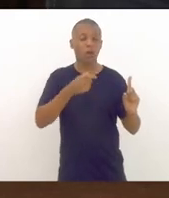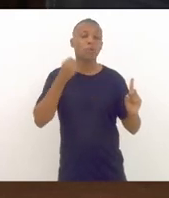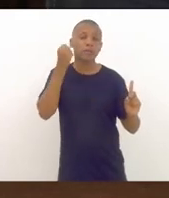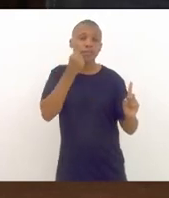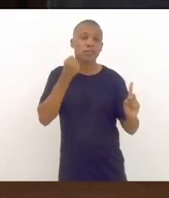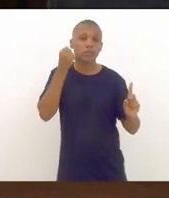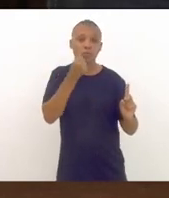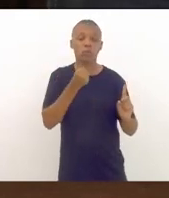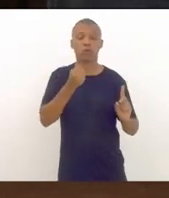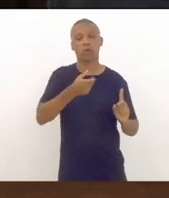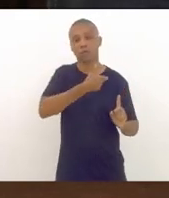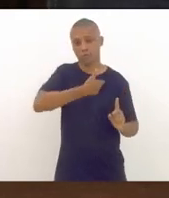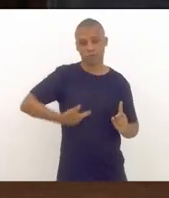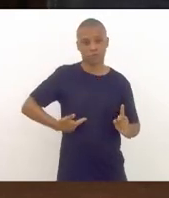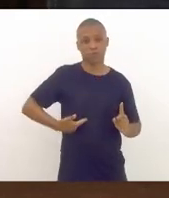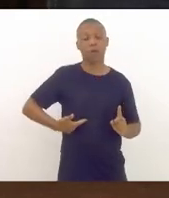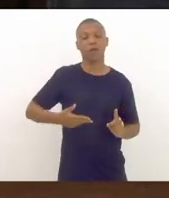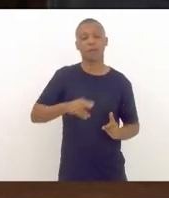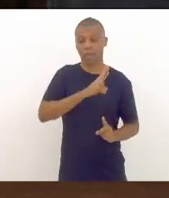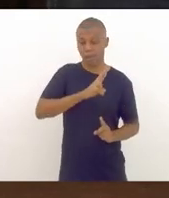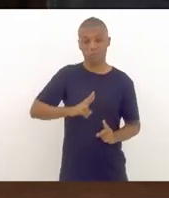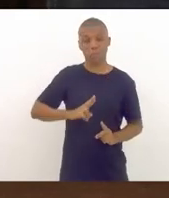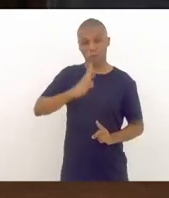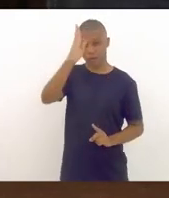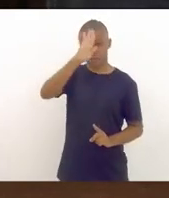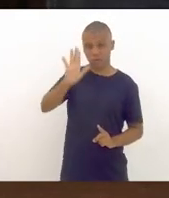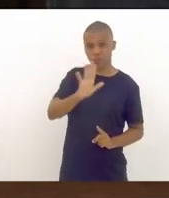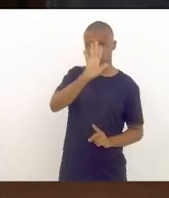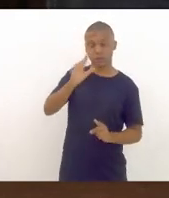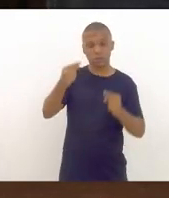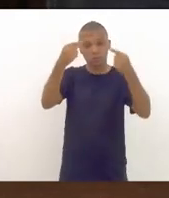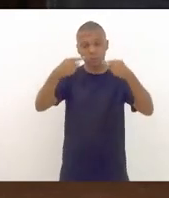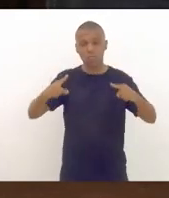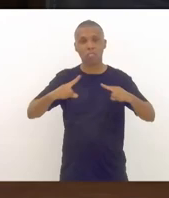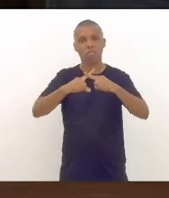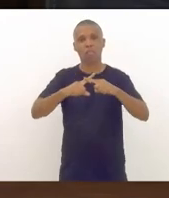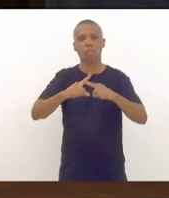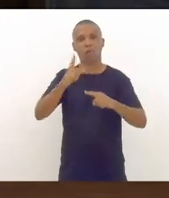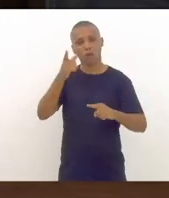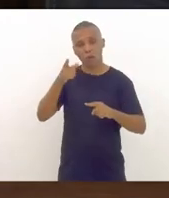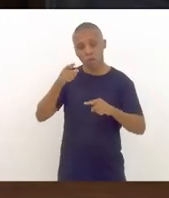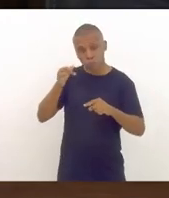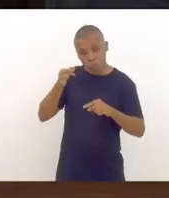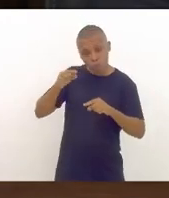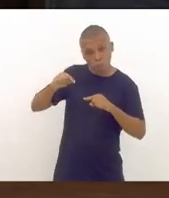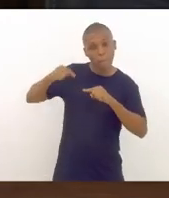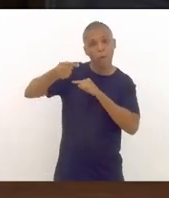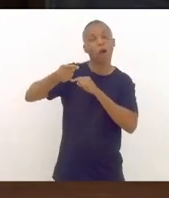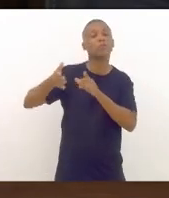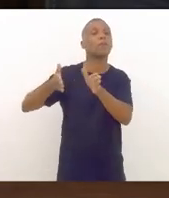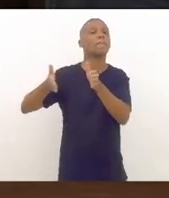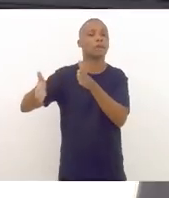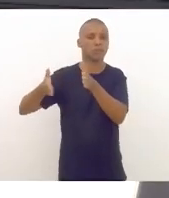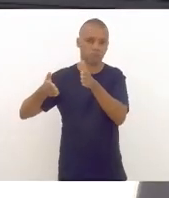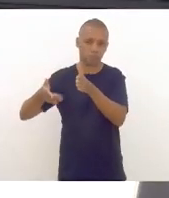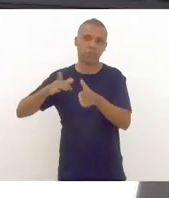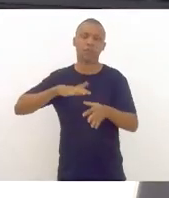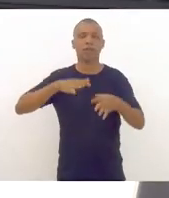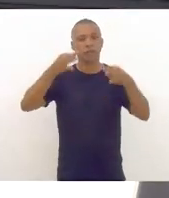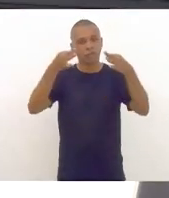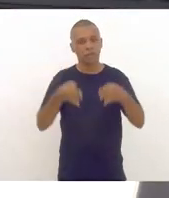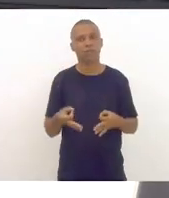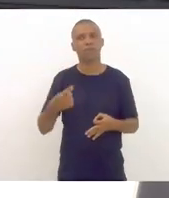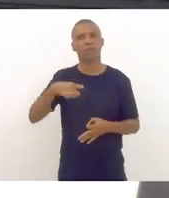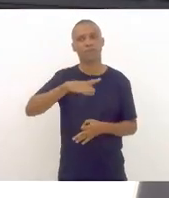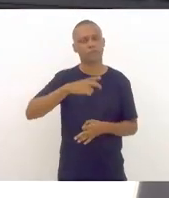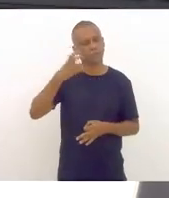nossa República, que temos muitos desafios no próximo período e que com certeza você tenha